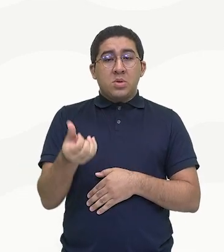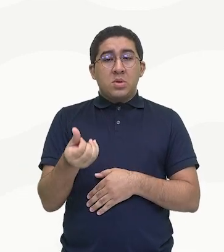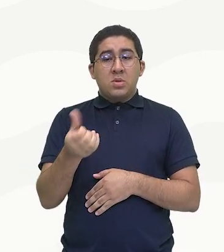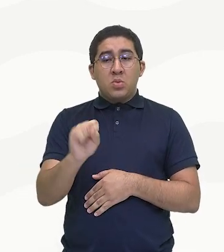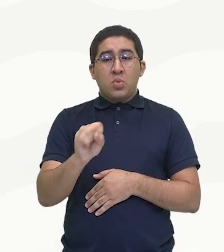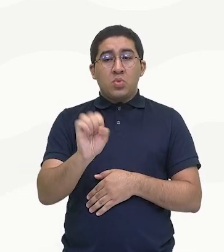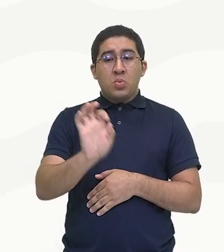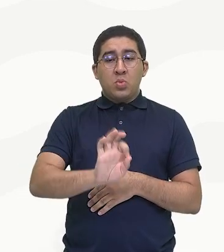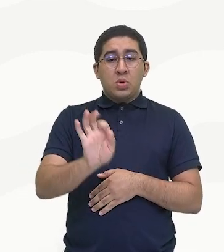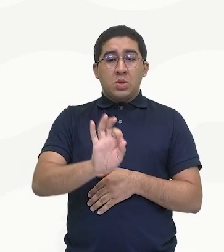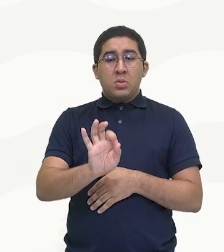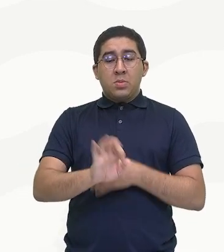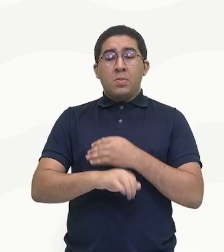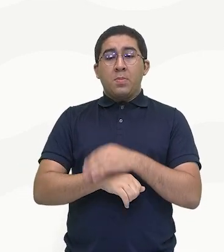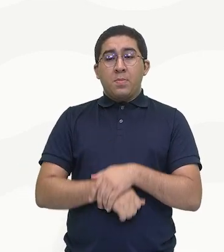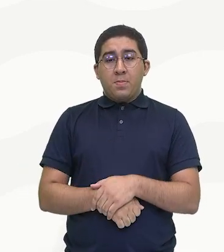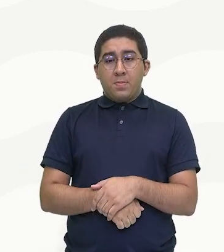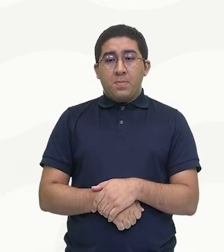68%.